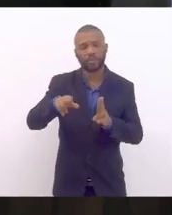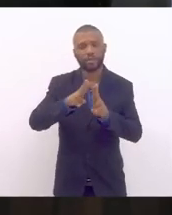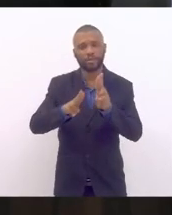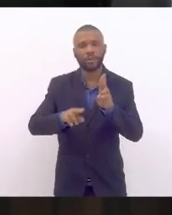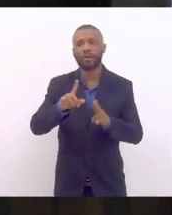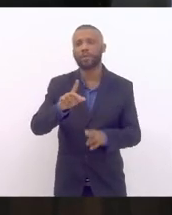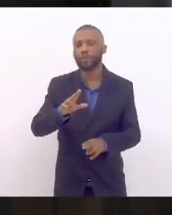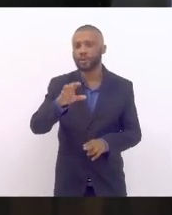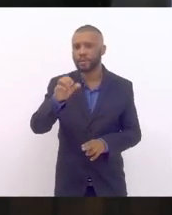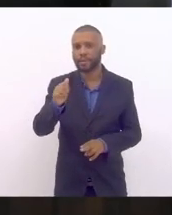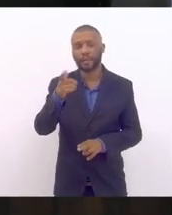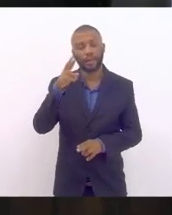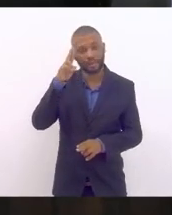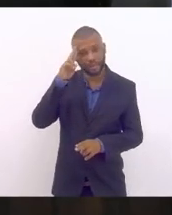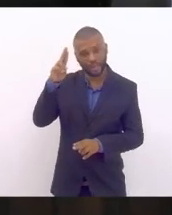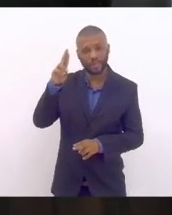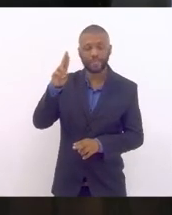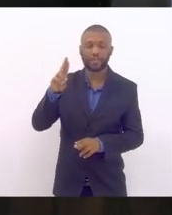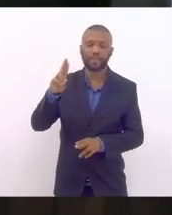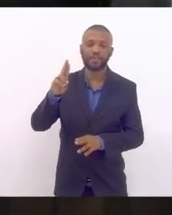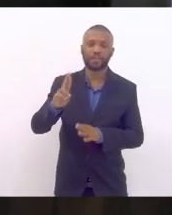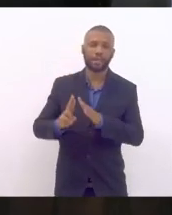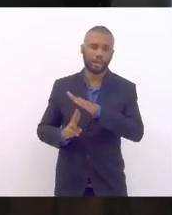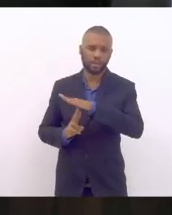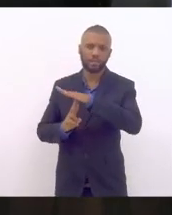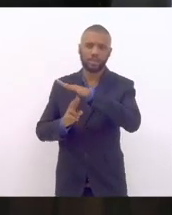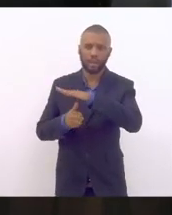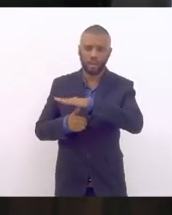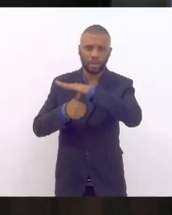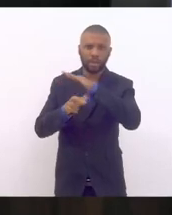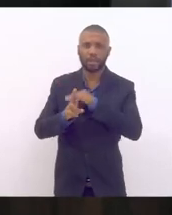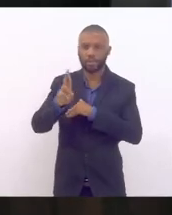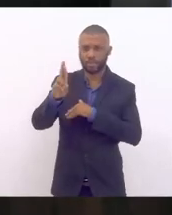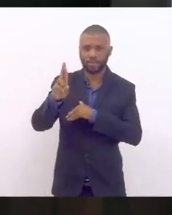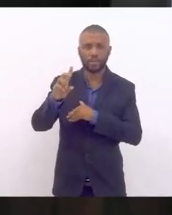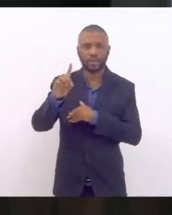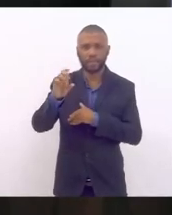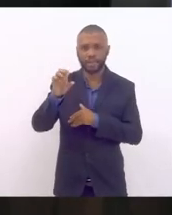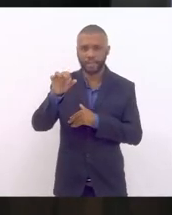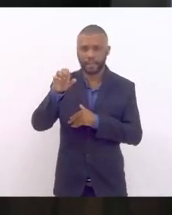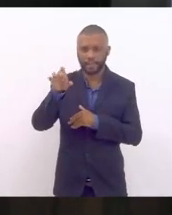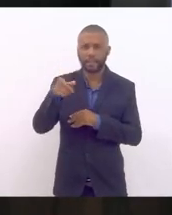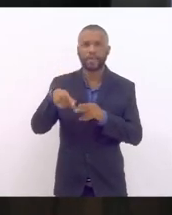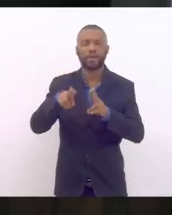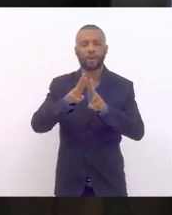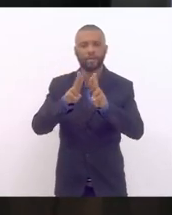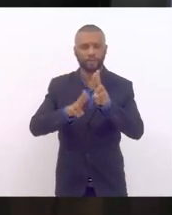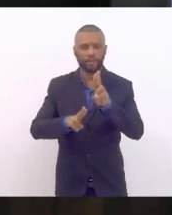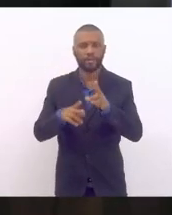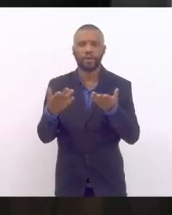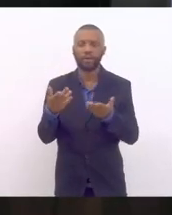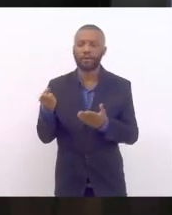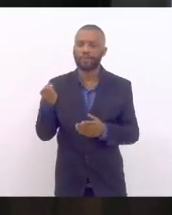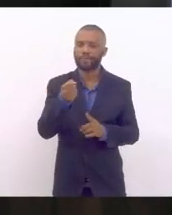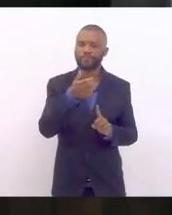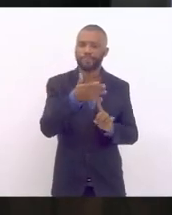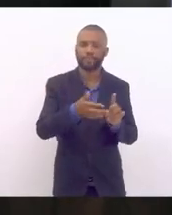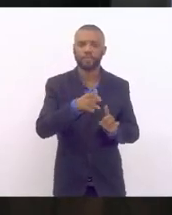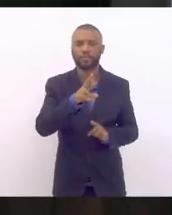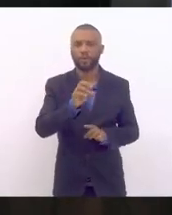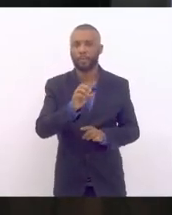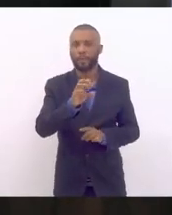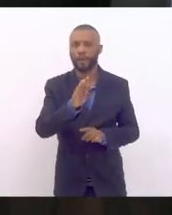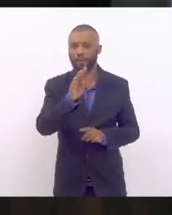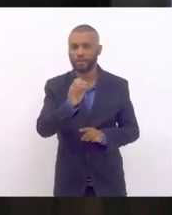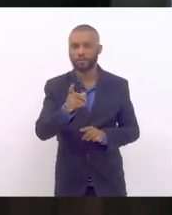Lúcia Abreu chefe de gabinete da reitora da UFRJ Dra Denise e com a palavra agora Roberto